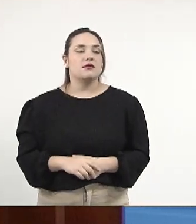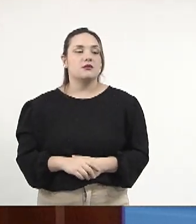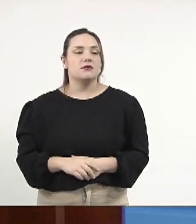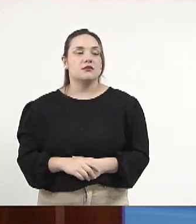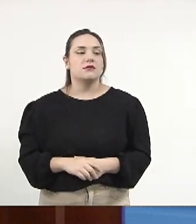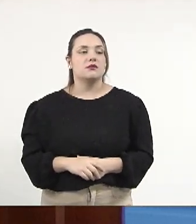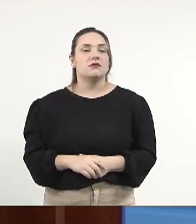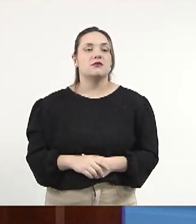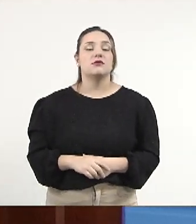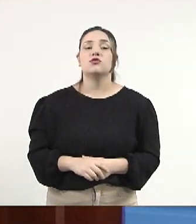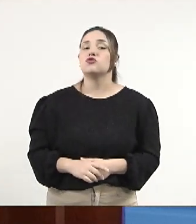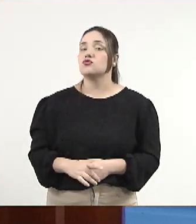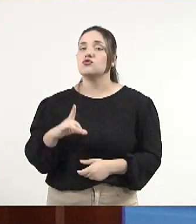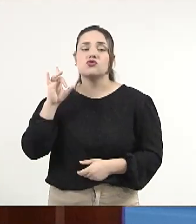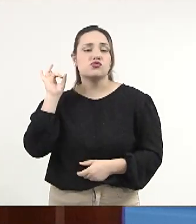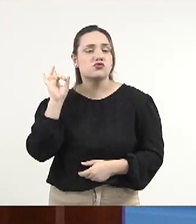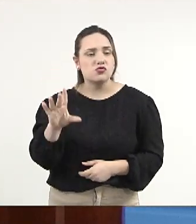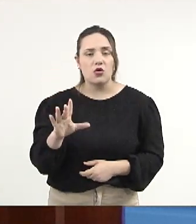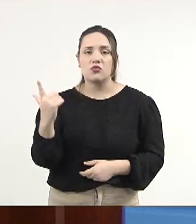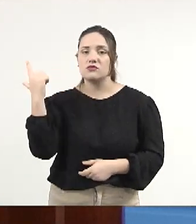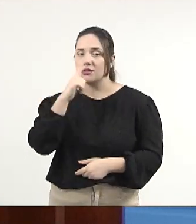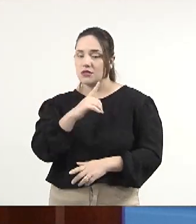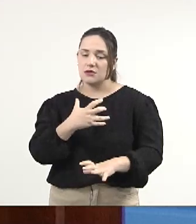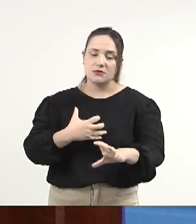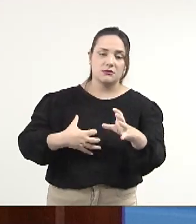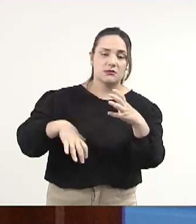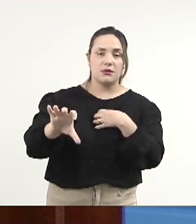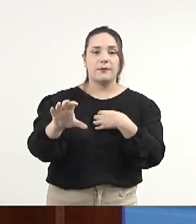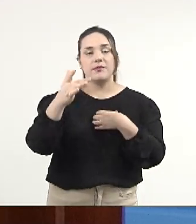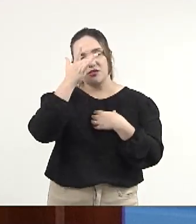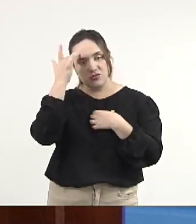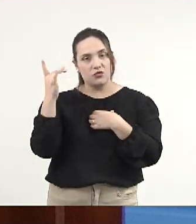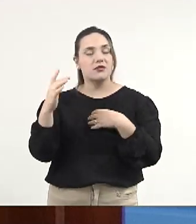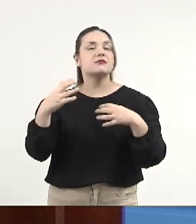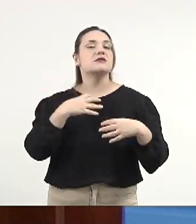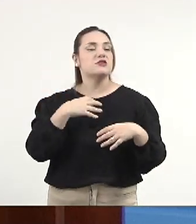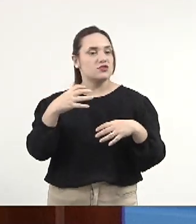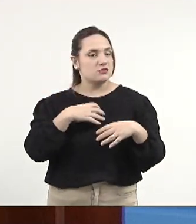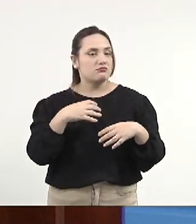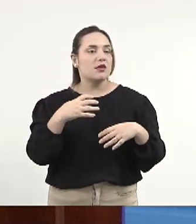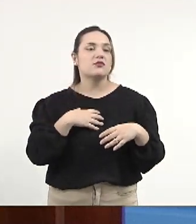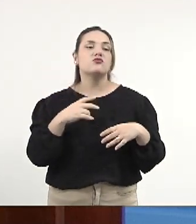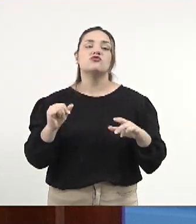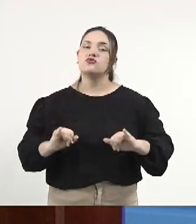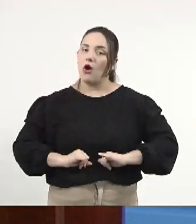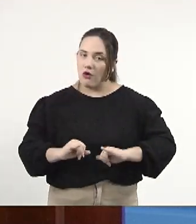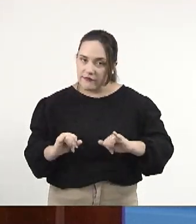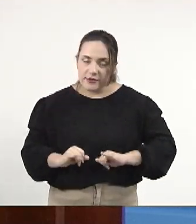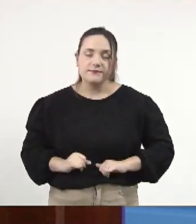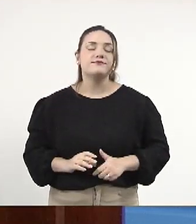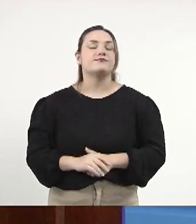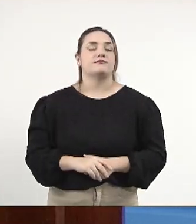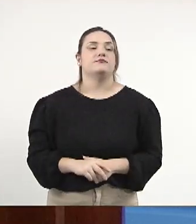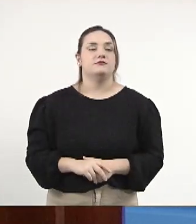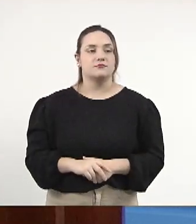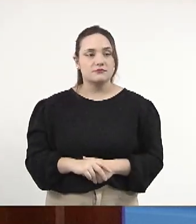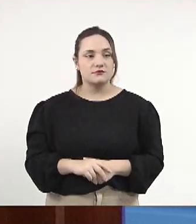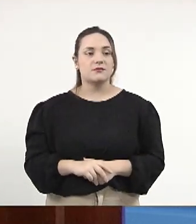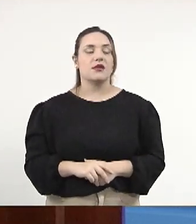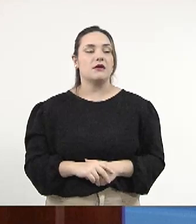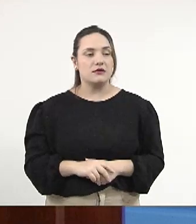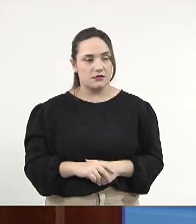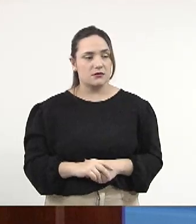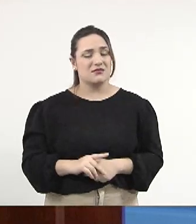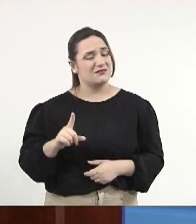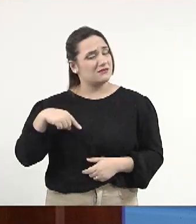Só sente a dor quem passa por essa situação. E nós temos